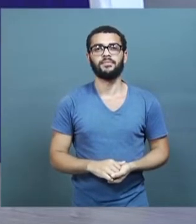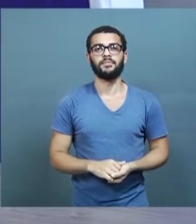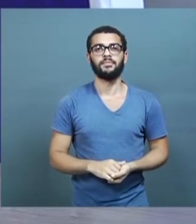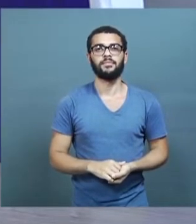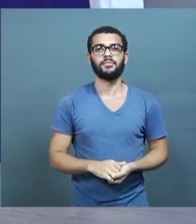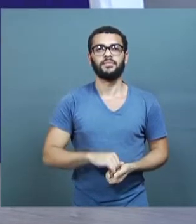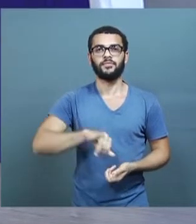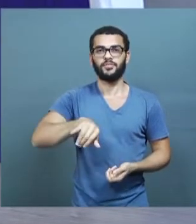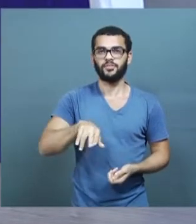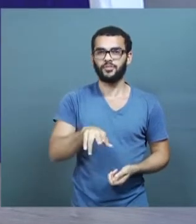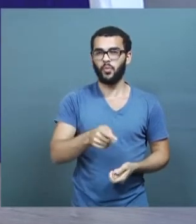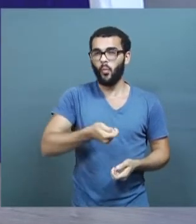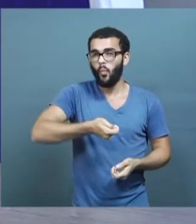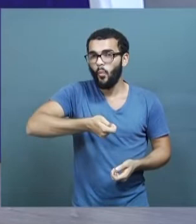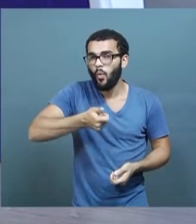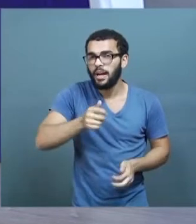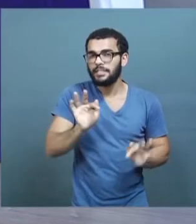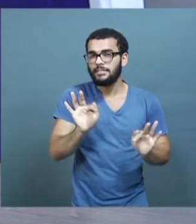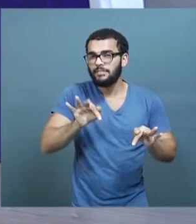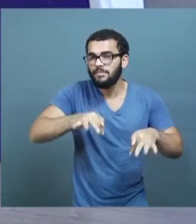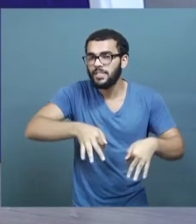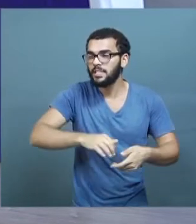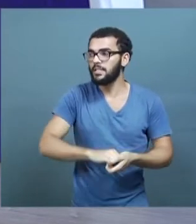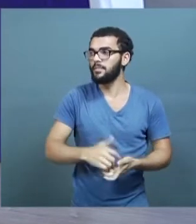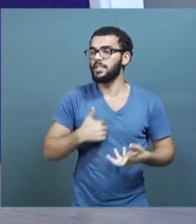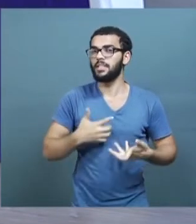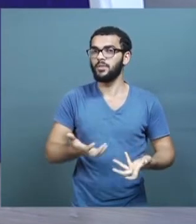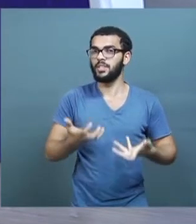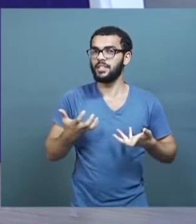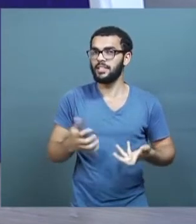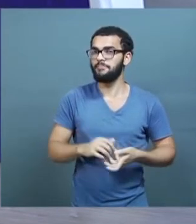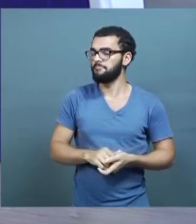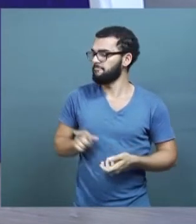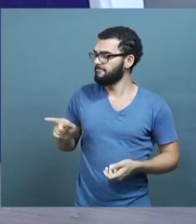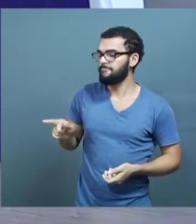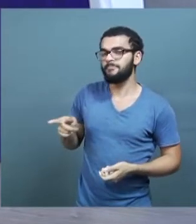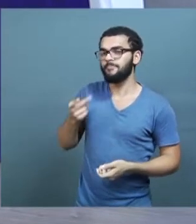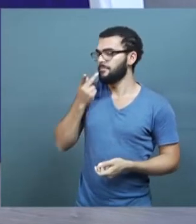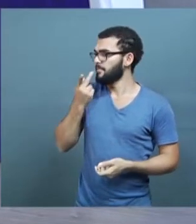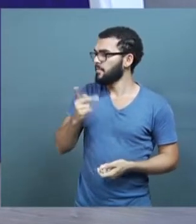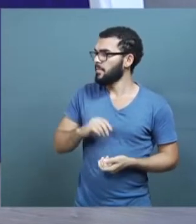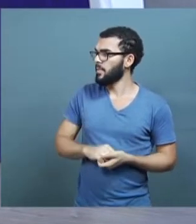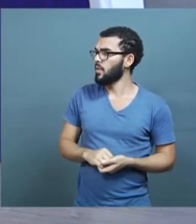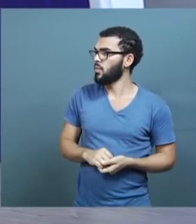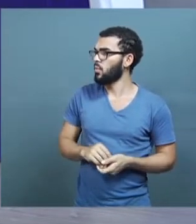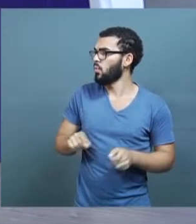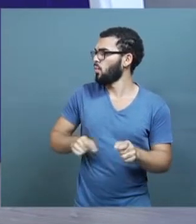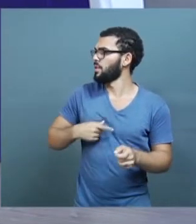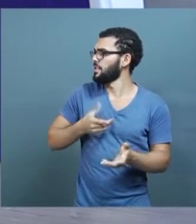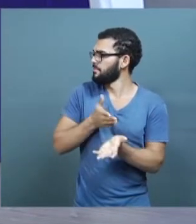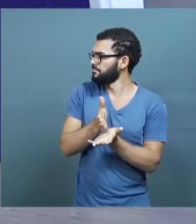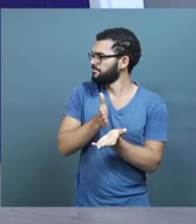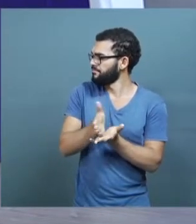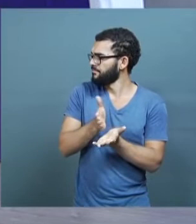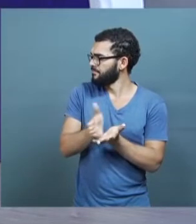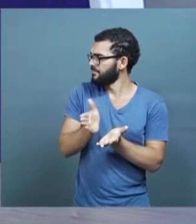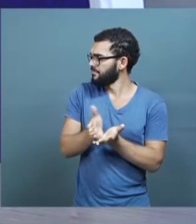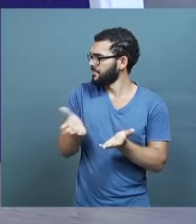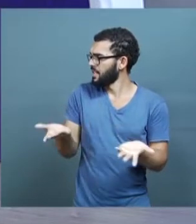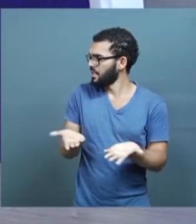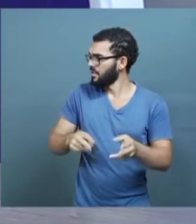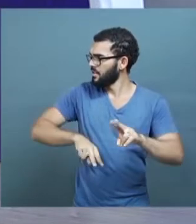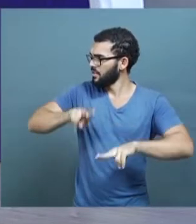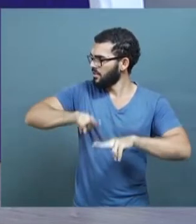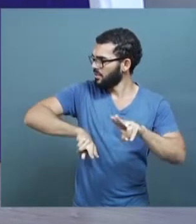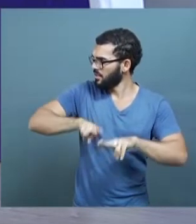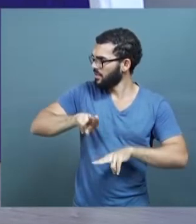Jornal da UFO está quase chegando ao fim, mas antes eu gostaria que o Oswaldo falasse para a gente das ações que estão acontecendo agora no mês de junho, está